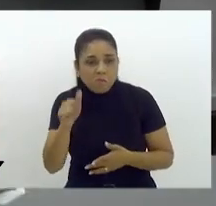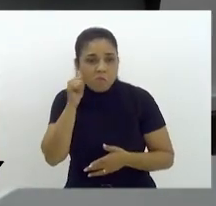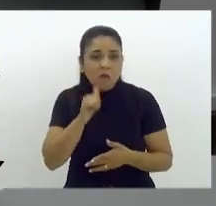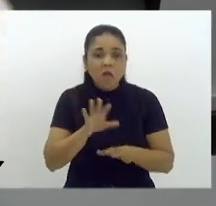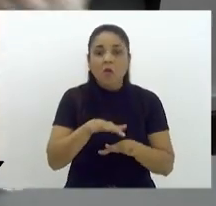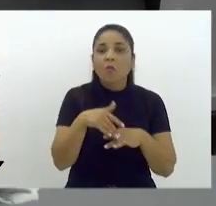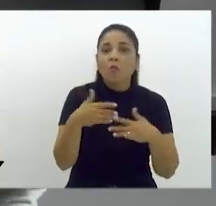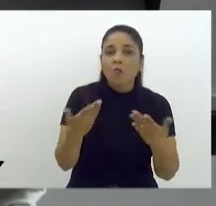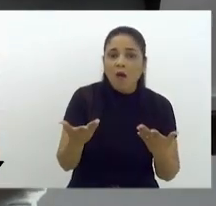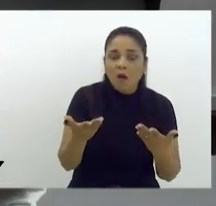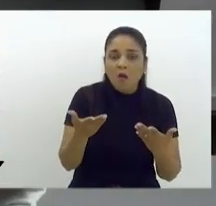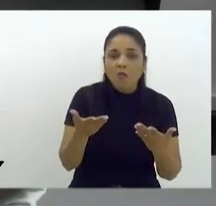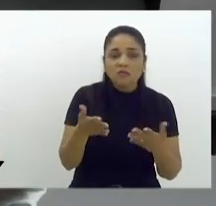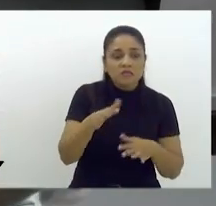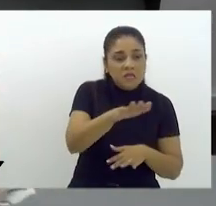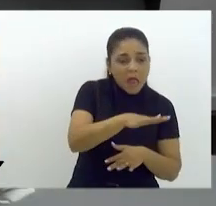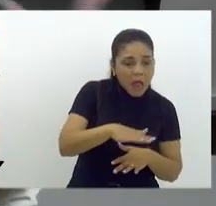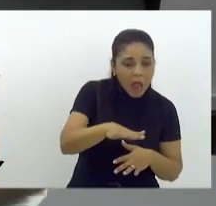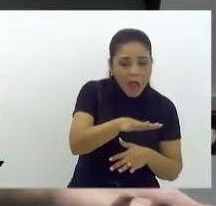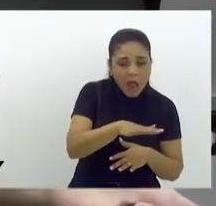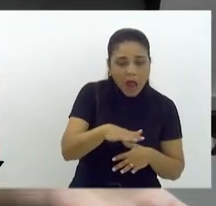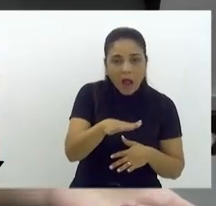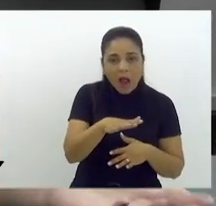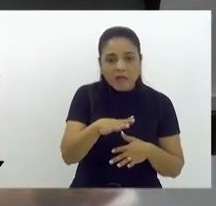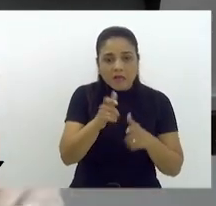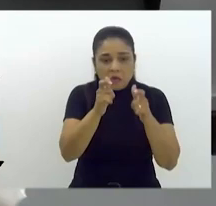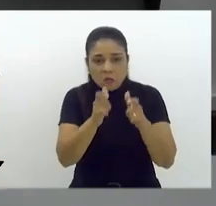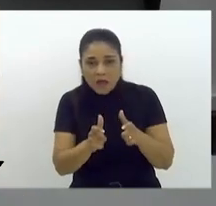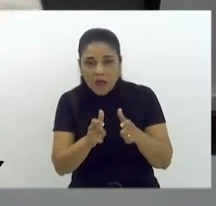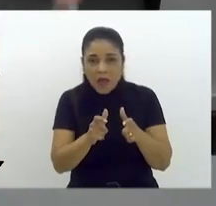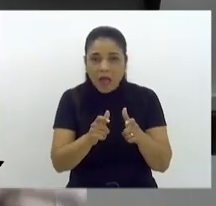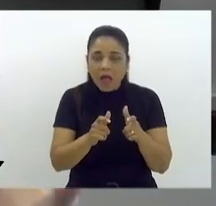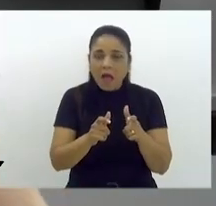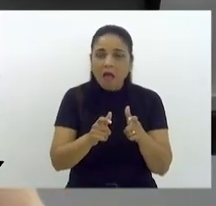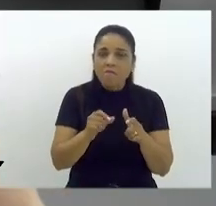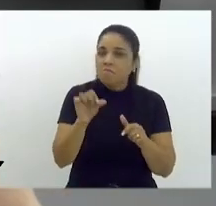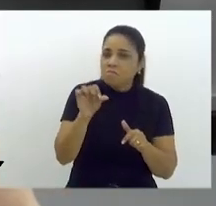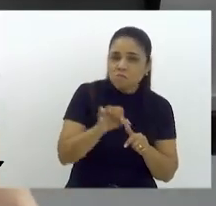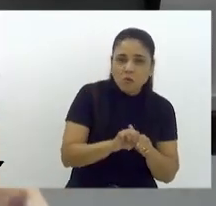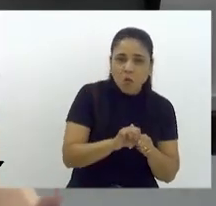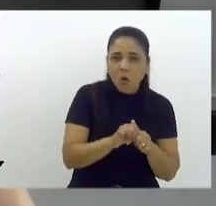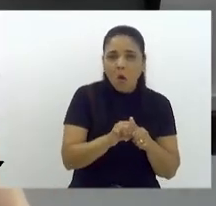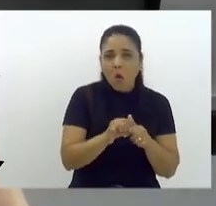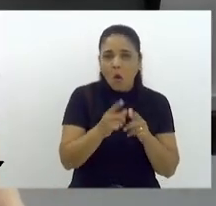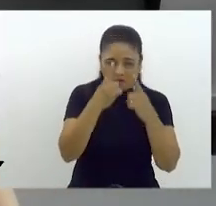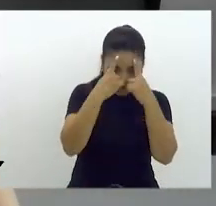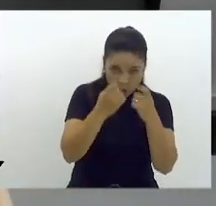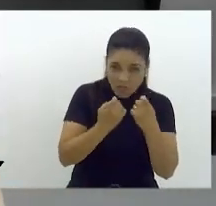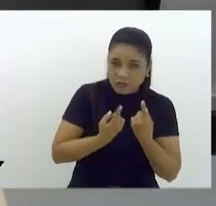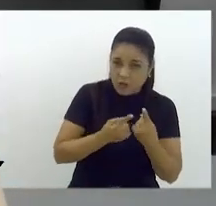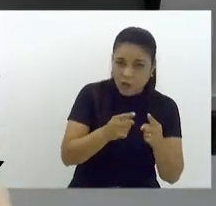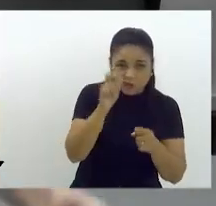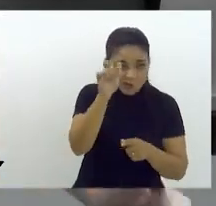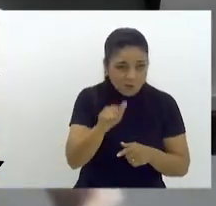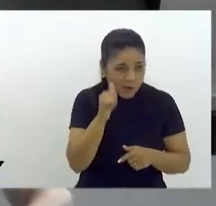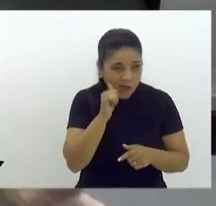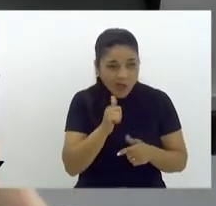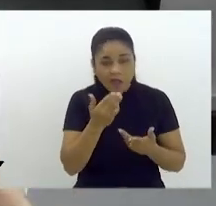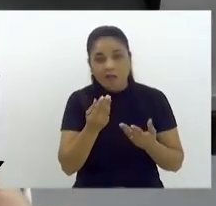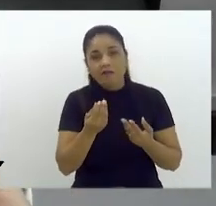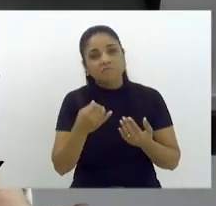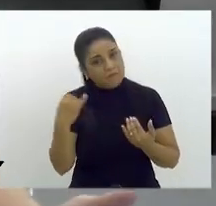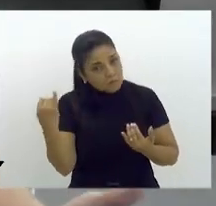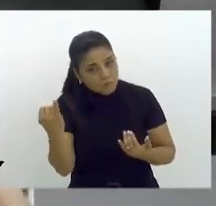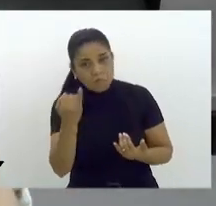se há áreas mais se alocais que são mais afetados algumas mulheres mais afetadas isso tudo